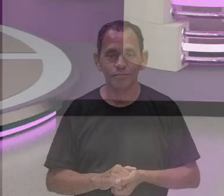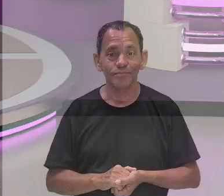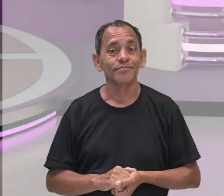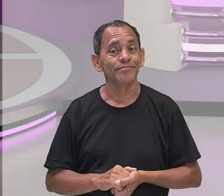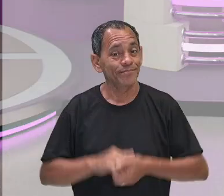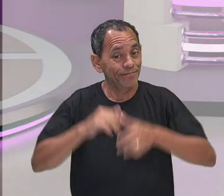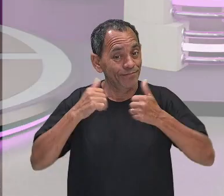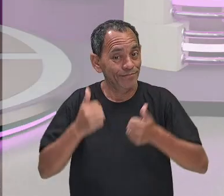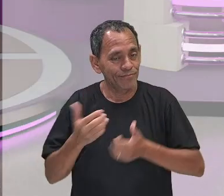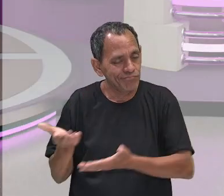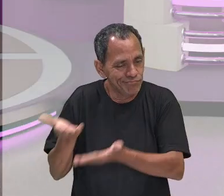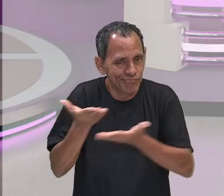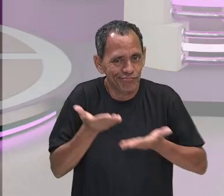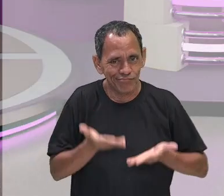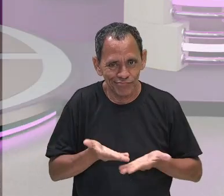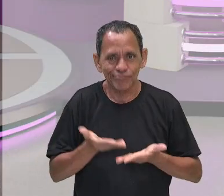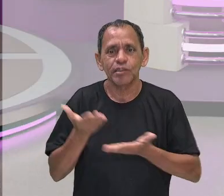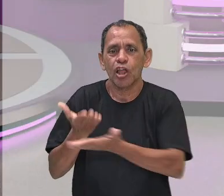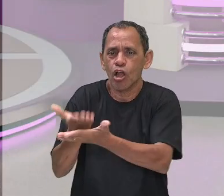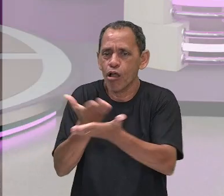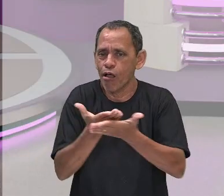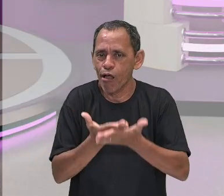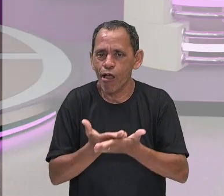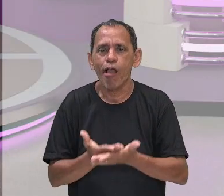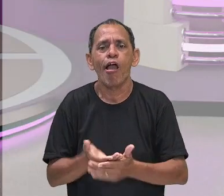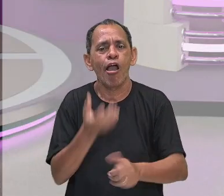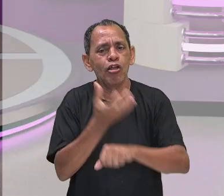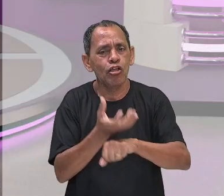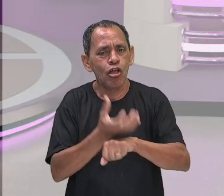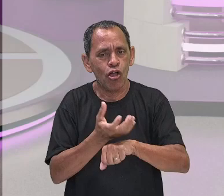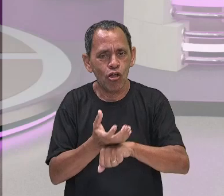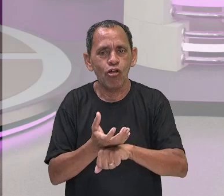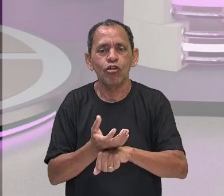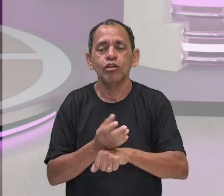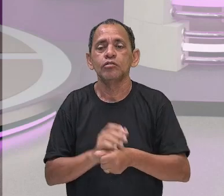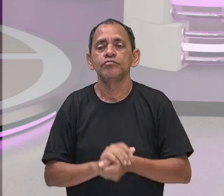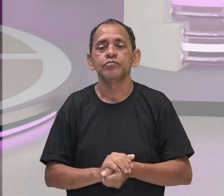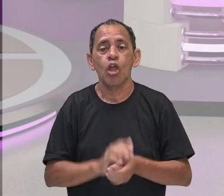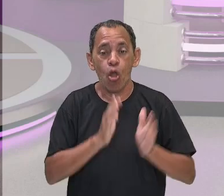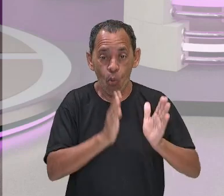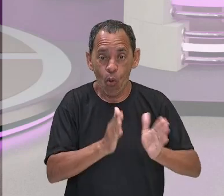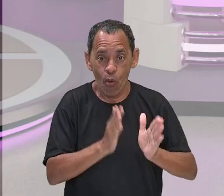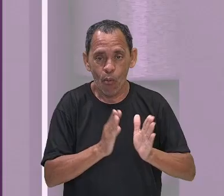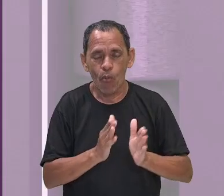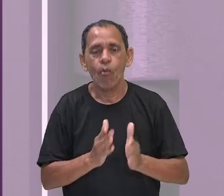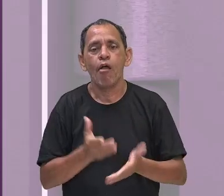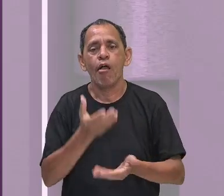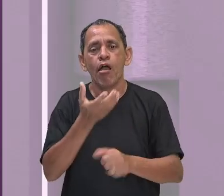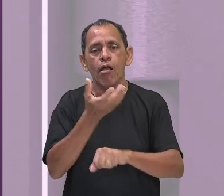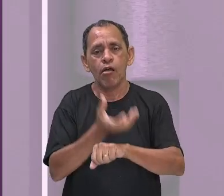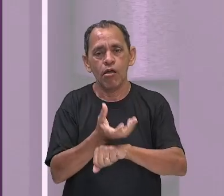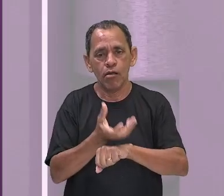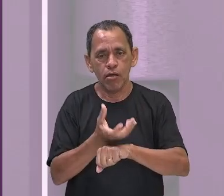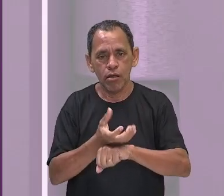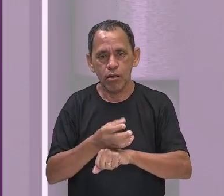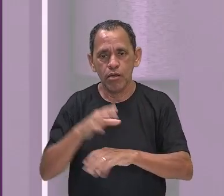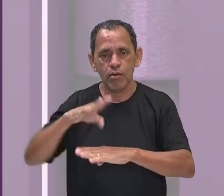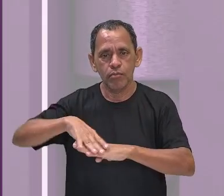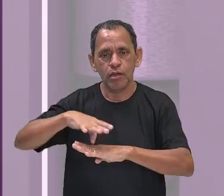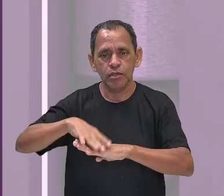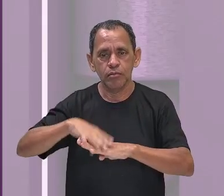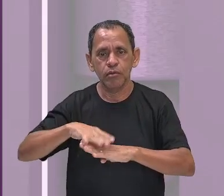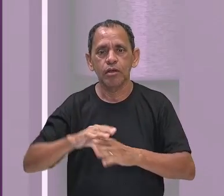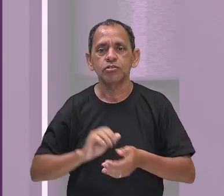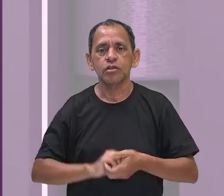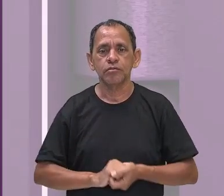Muito bem, sejam bem-vindos a mais uma aula aqui da unidade 2 do componente matemática. Eu sou o professor Rina